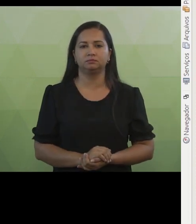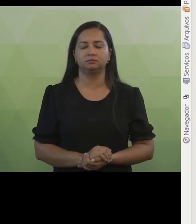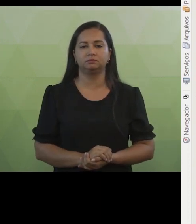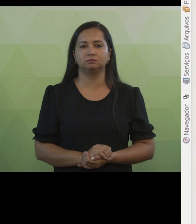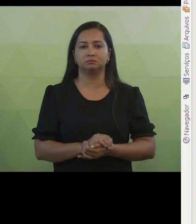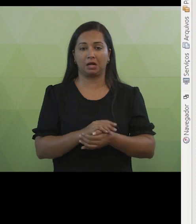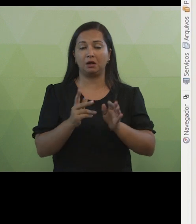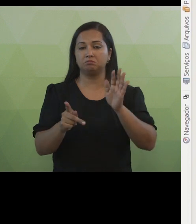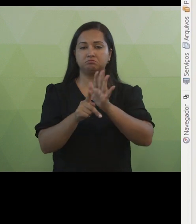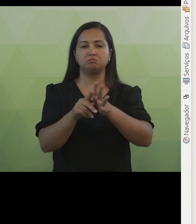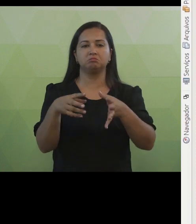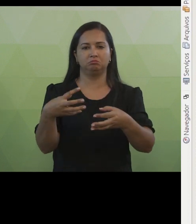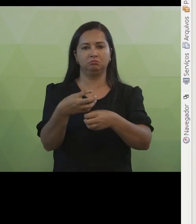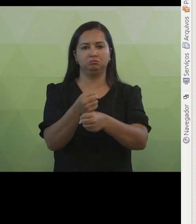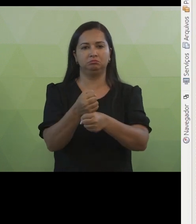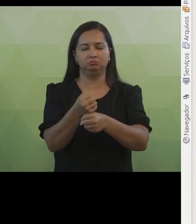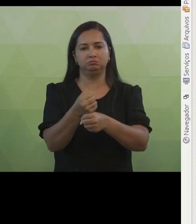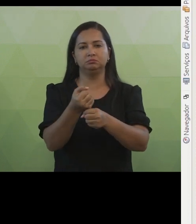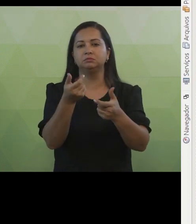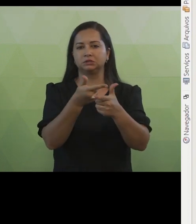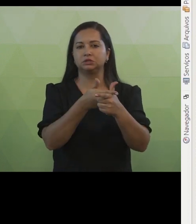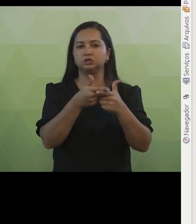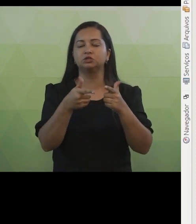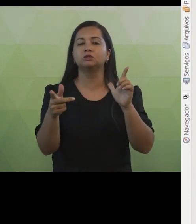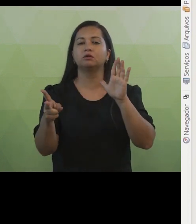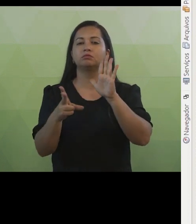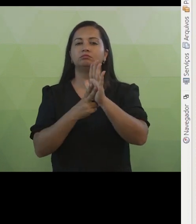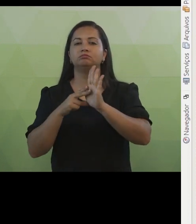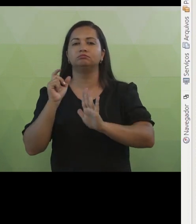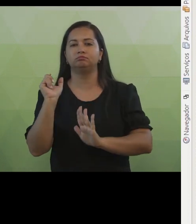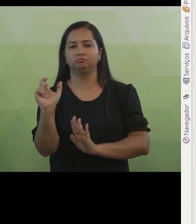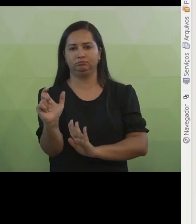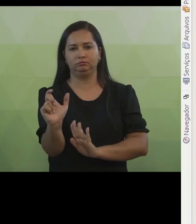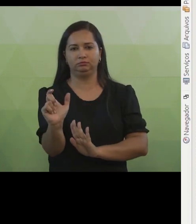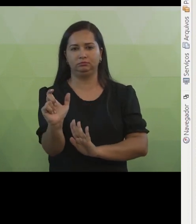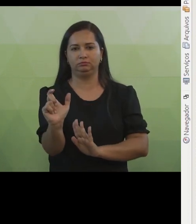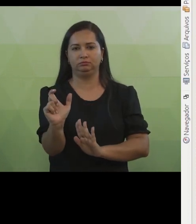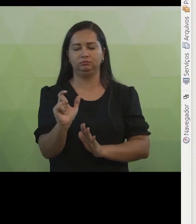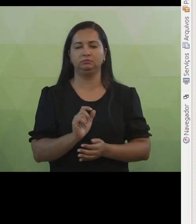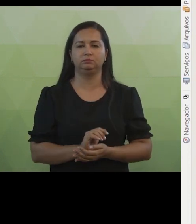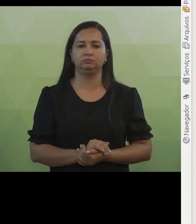É feito o cálculo da divisão e impressa o resultado.